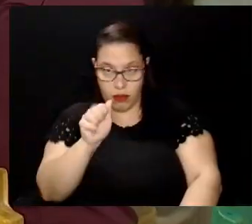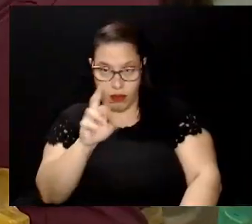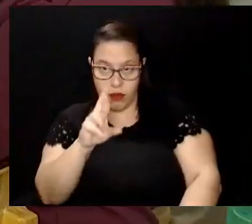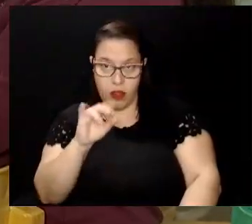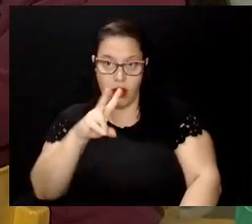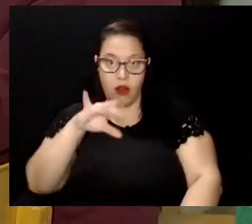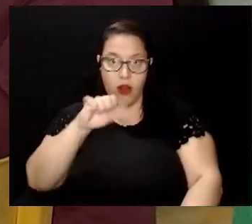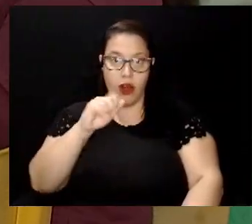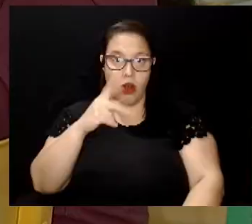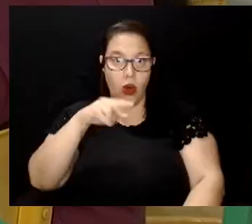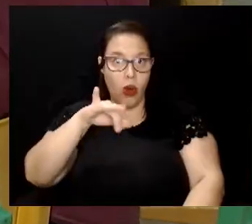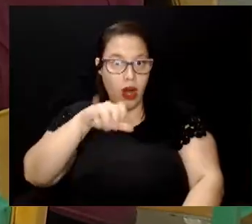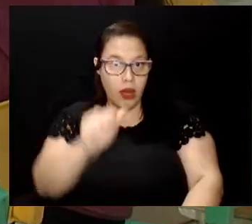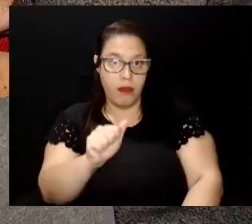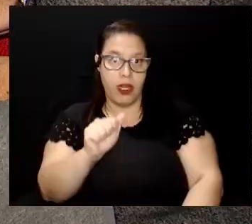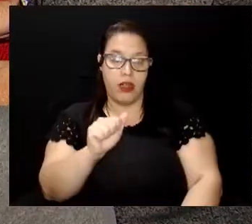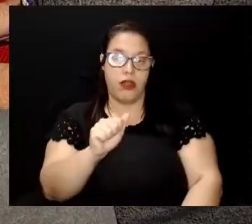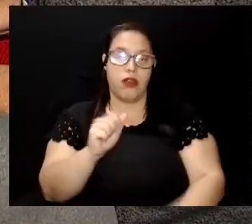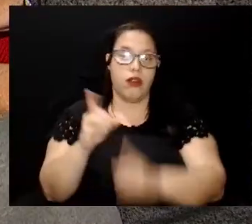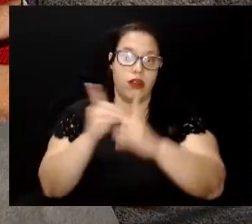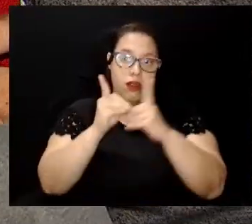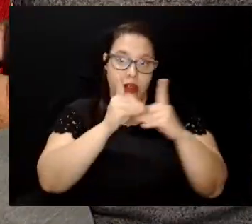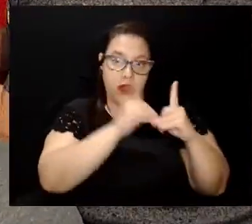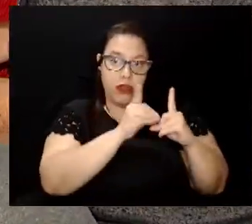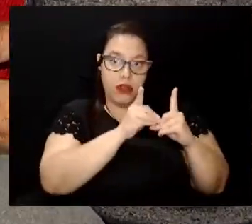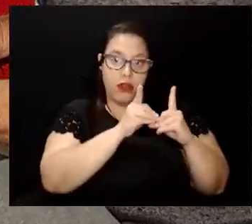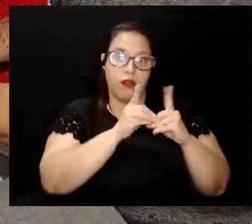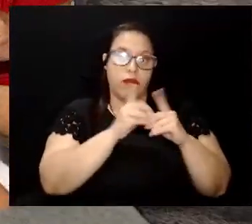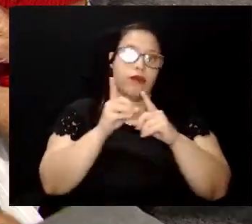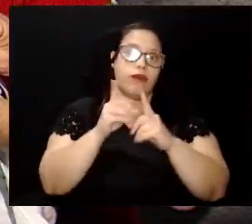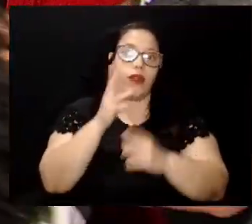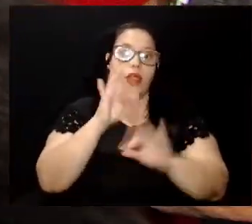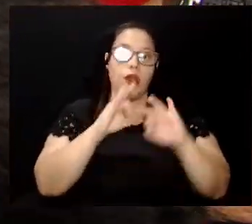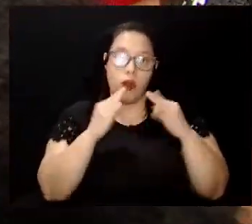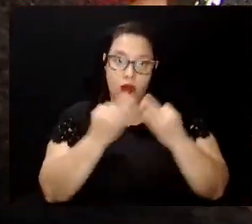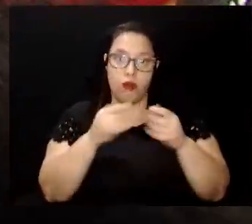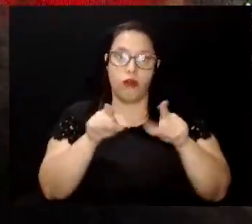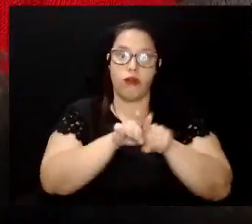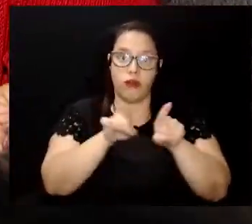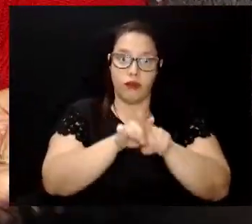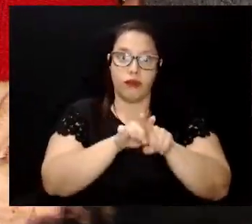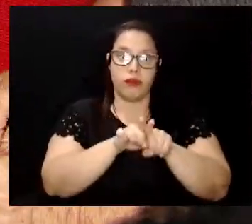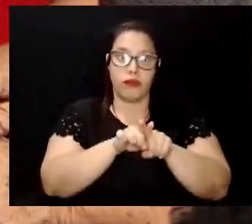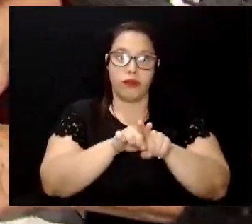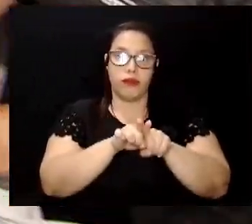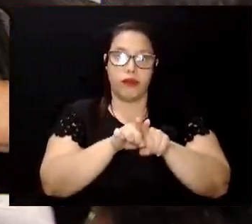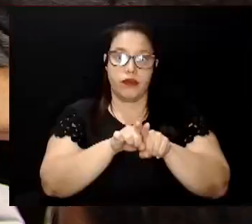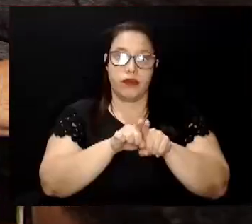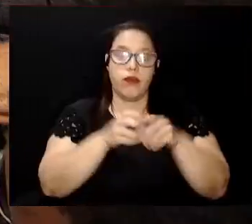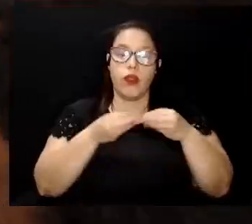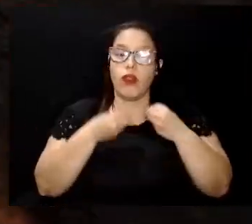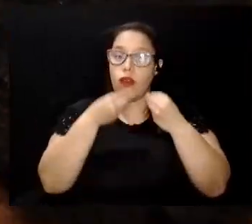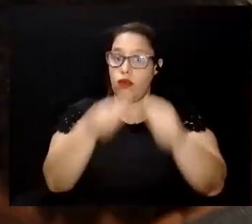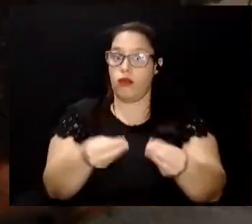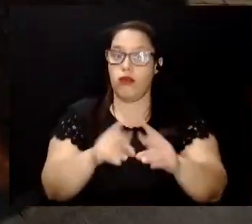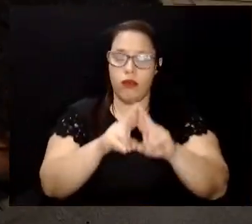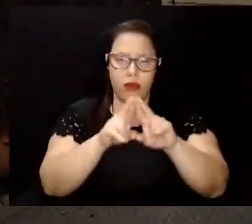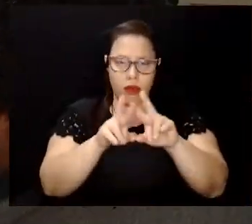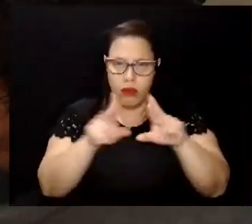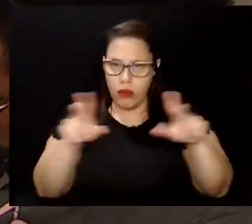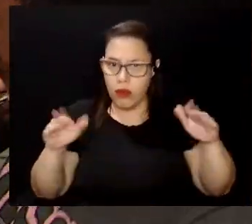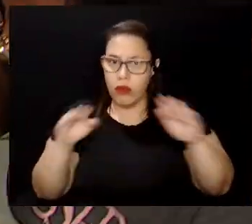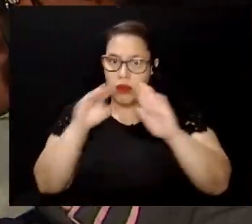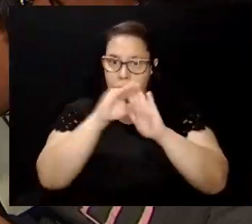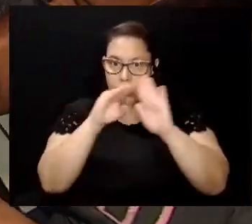essas crianças e as suas famílias. Então, nós ofertamos diversos programas no decorrer do tempo. Certo. Então,